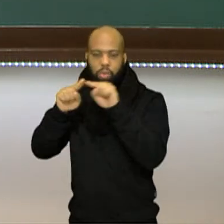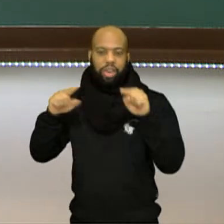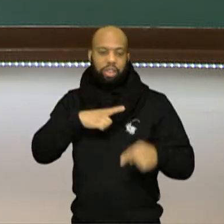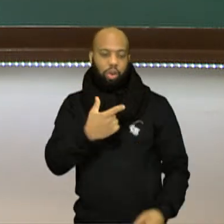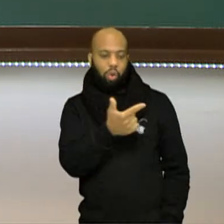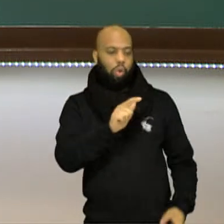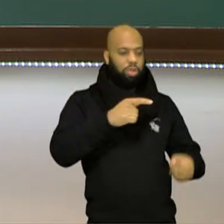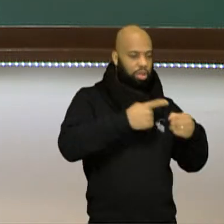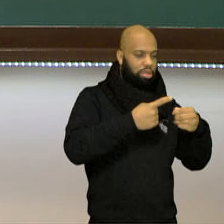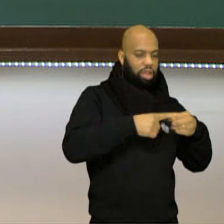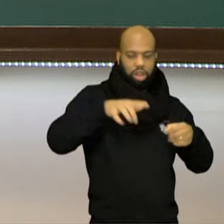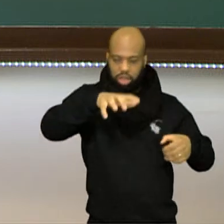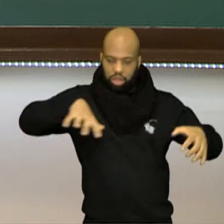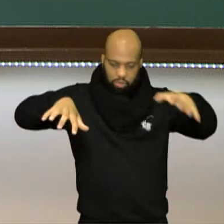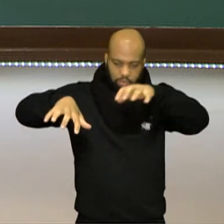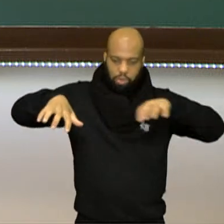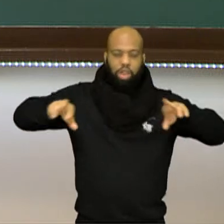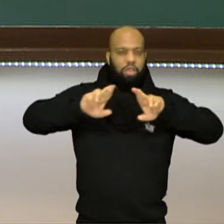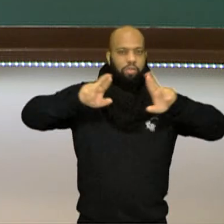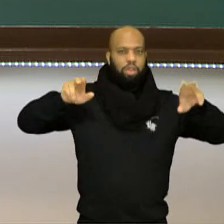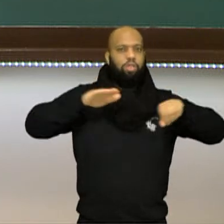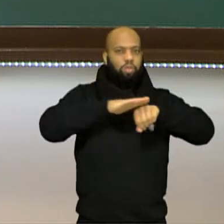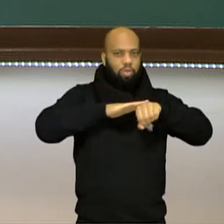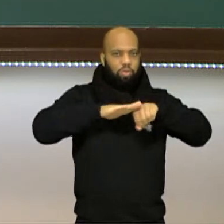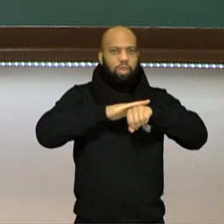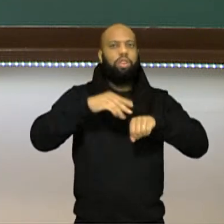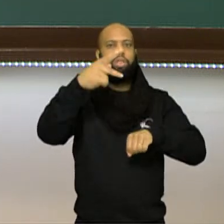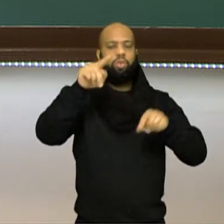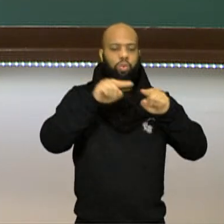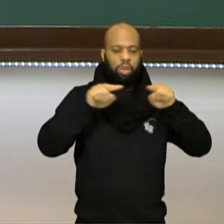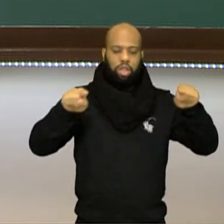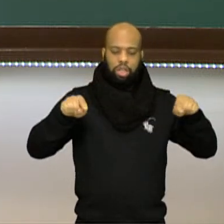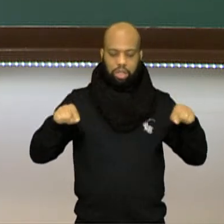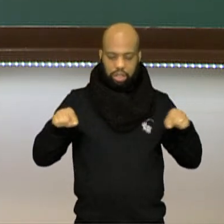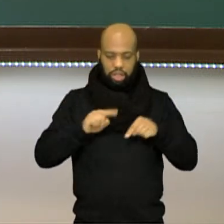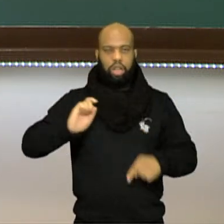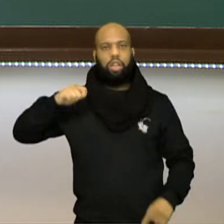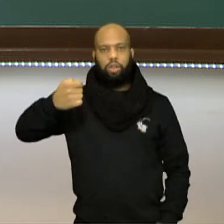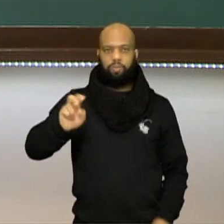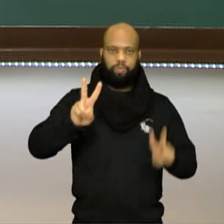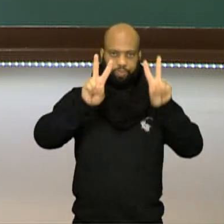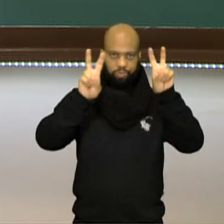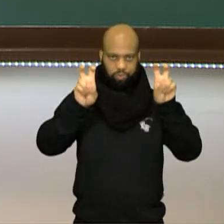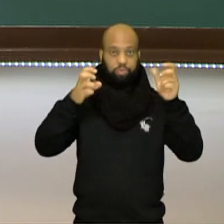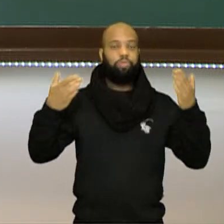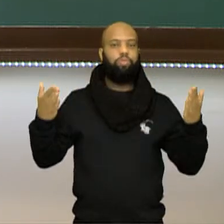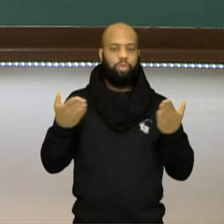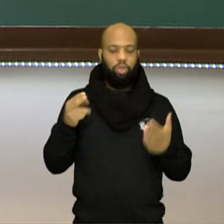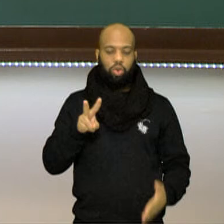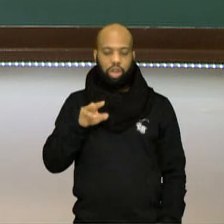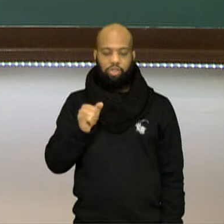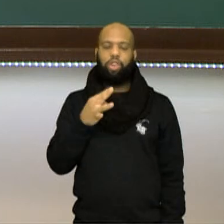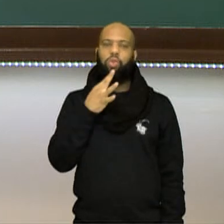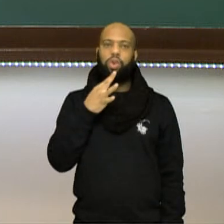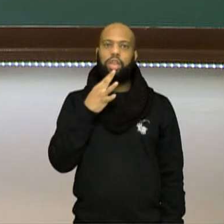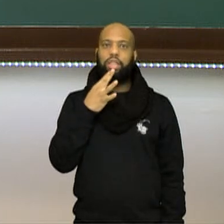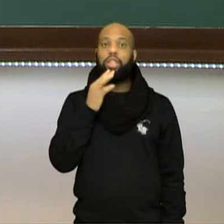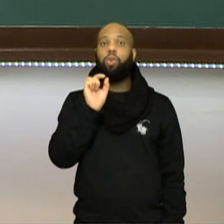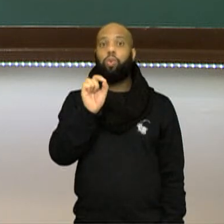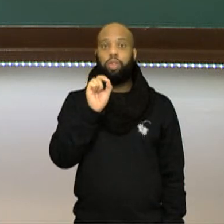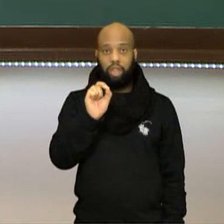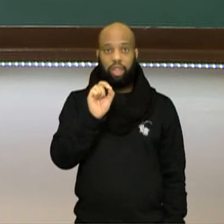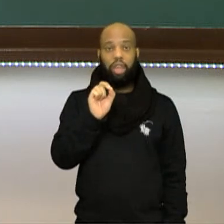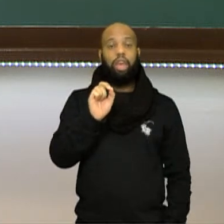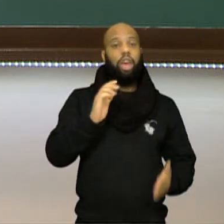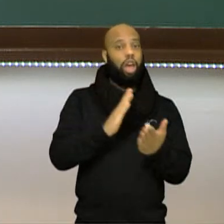organizado aí na sua cidade? Converse um pouco mais com a sua turma sobre isso. Agora vamos conhecer mais de perto alguns artigos